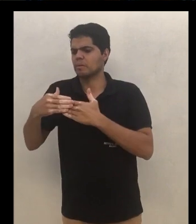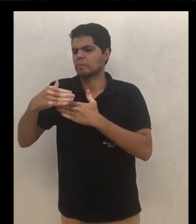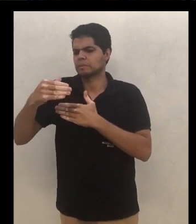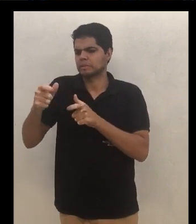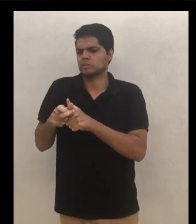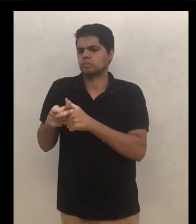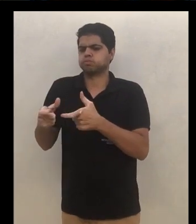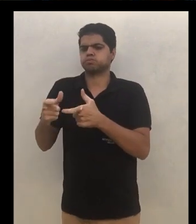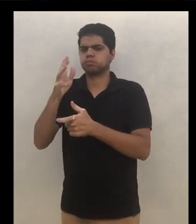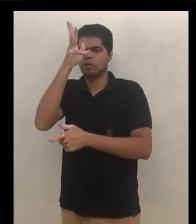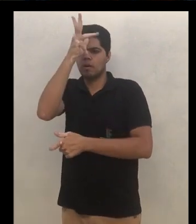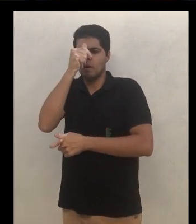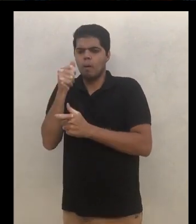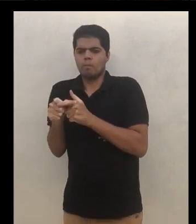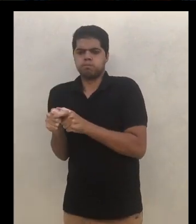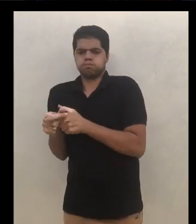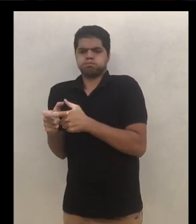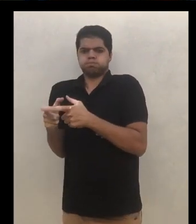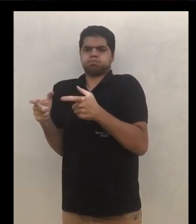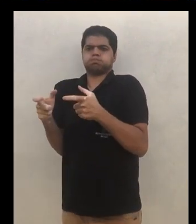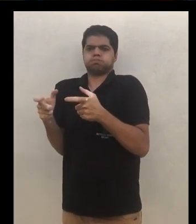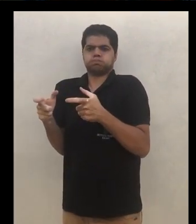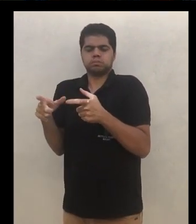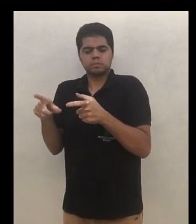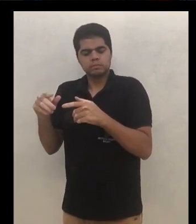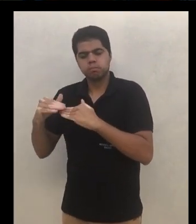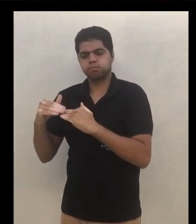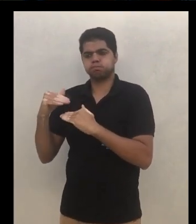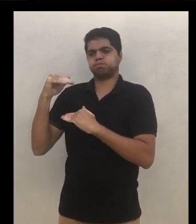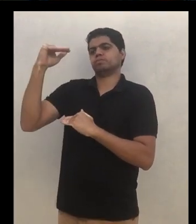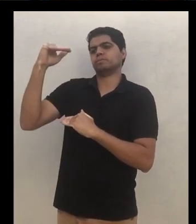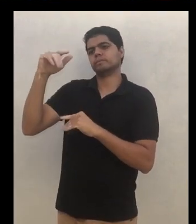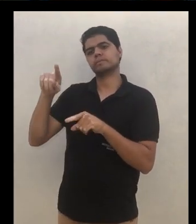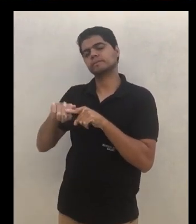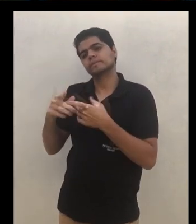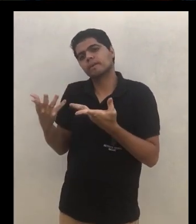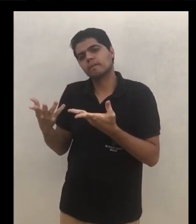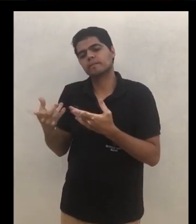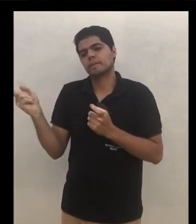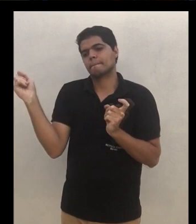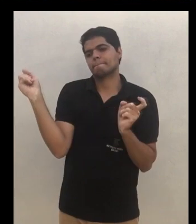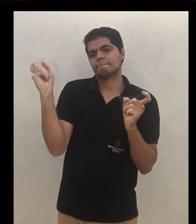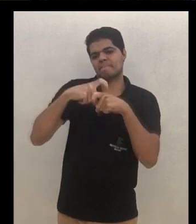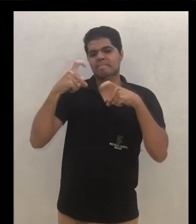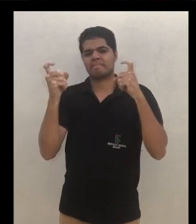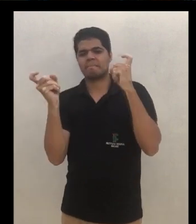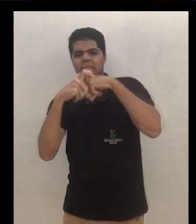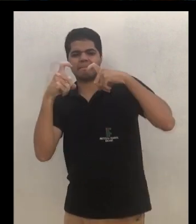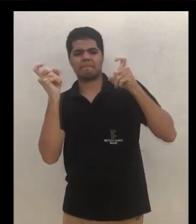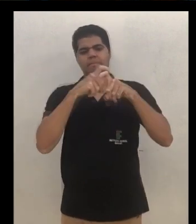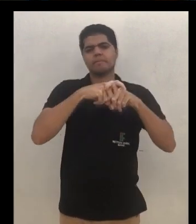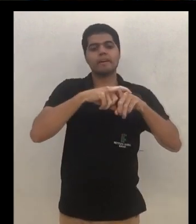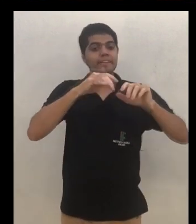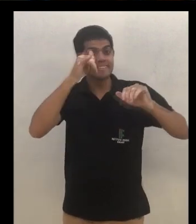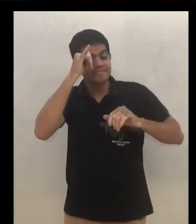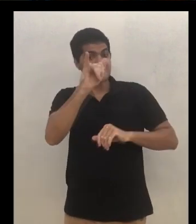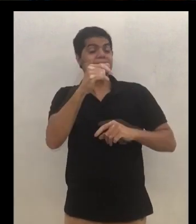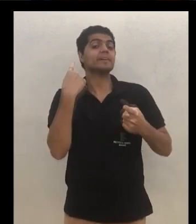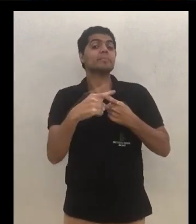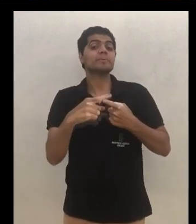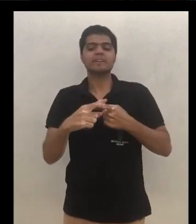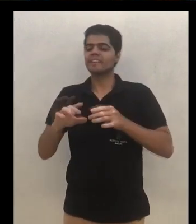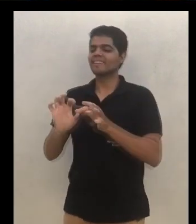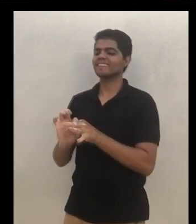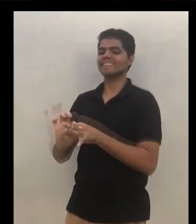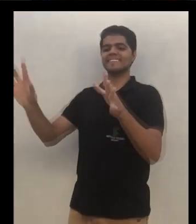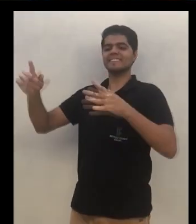gente oferece um ambiente bom, uma densidade boa, dificilmente o animal vai bicar uma a outra, porque ela tem a liberdade lá fora